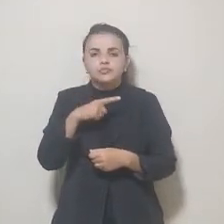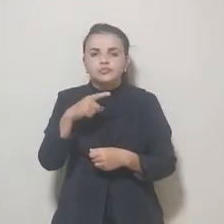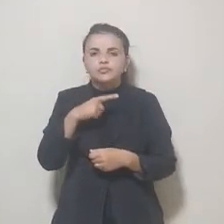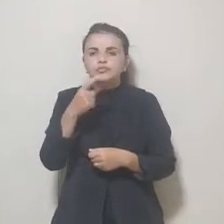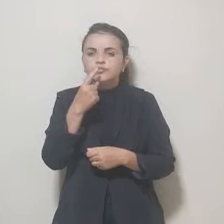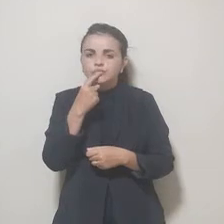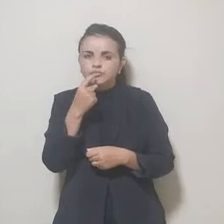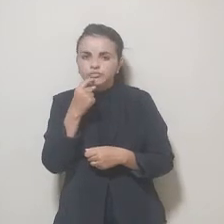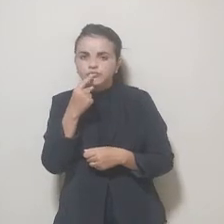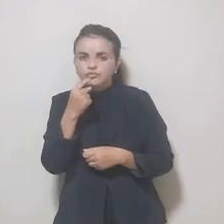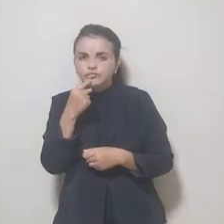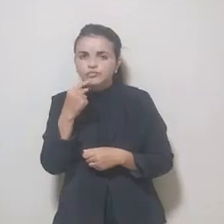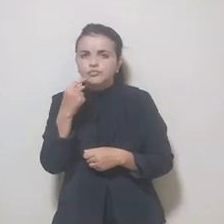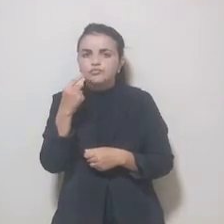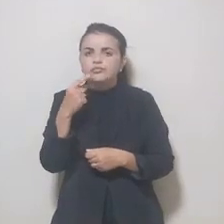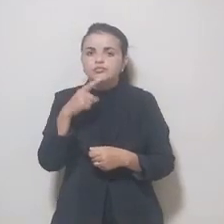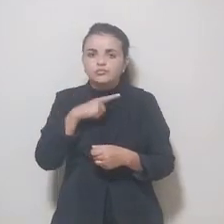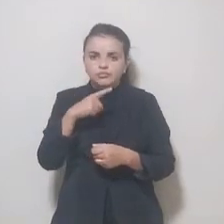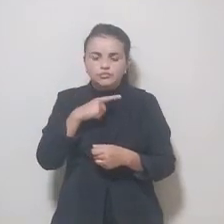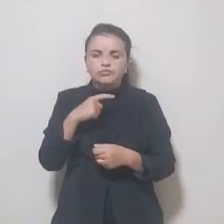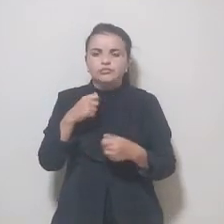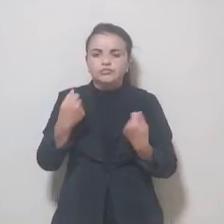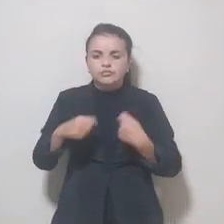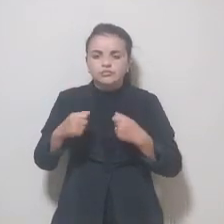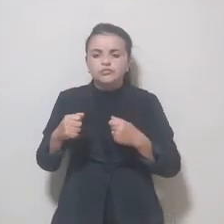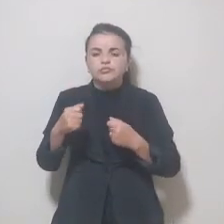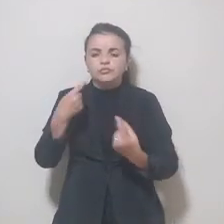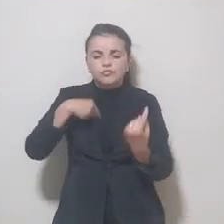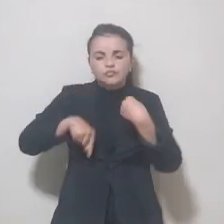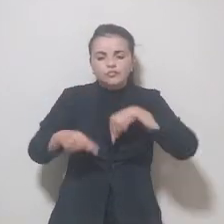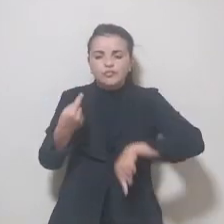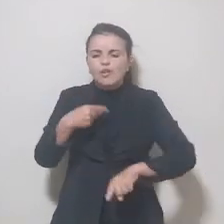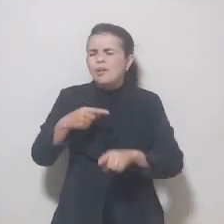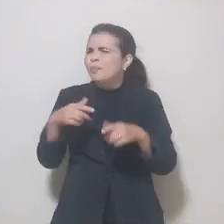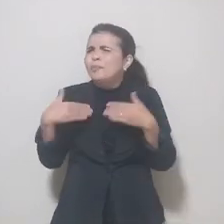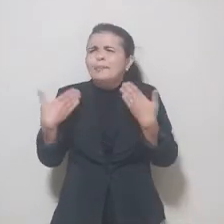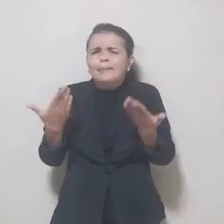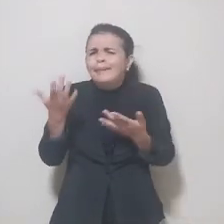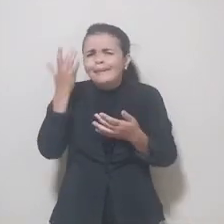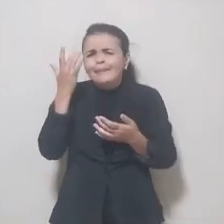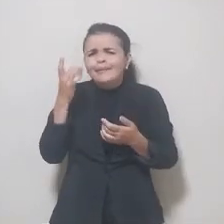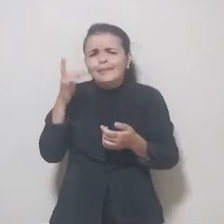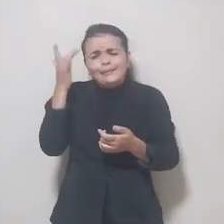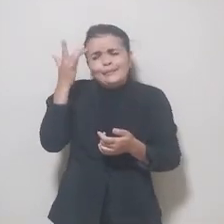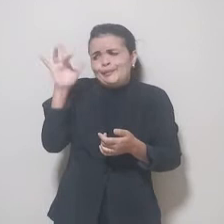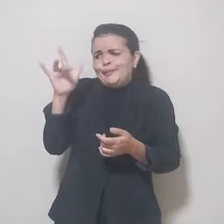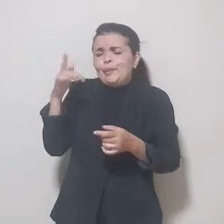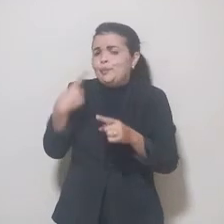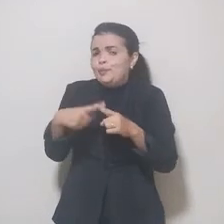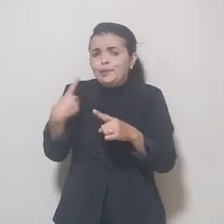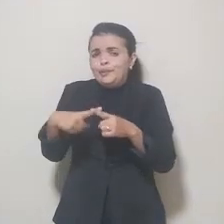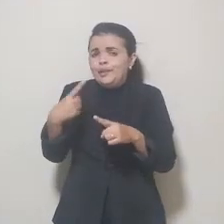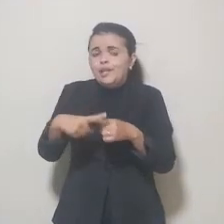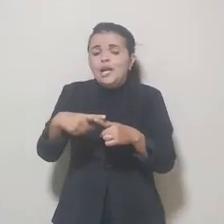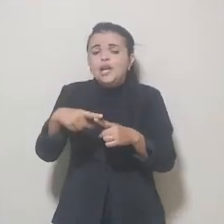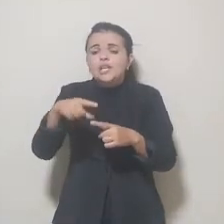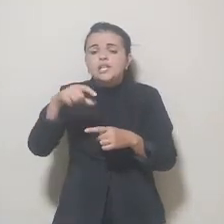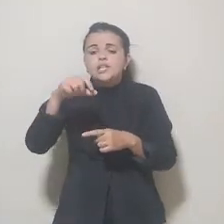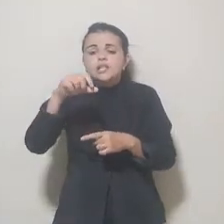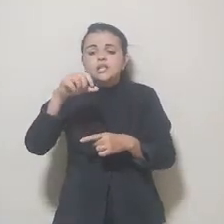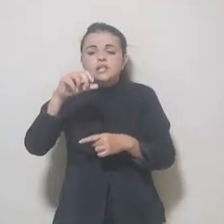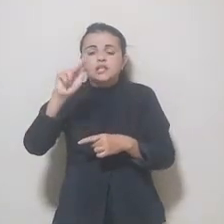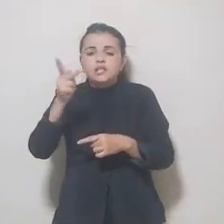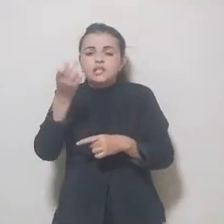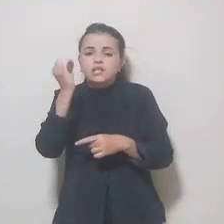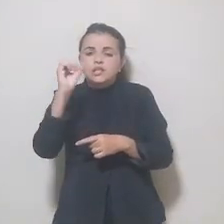têm uma informação, uma percepção meio que distorcida de para que serve a insulina. Então, vocês vão entender agora e vai ficar super tranquilo